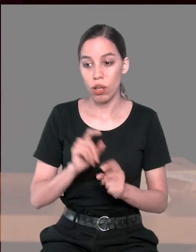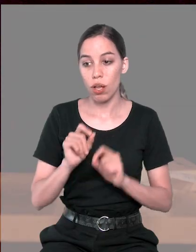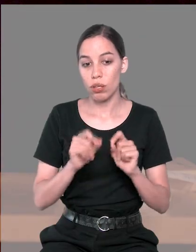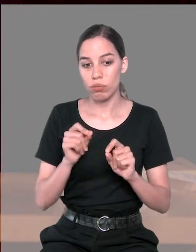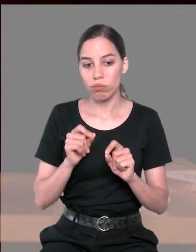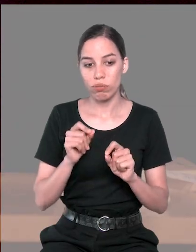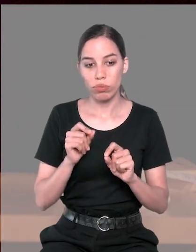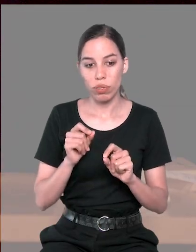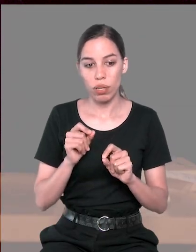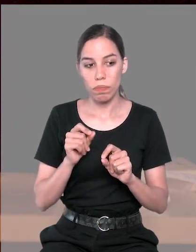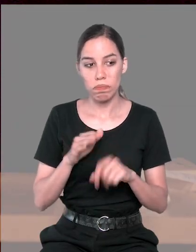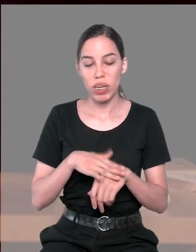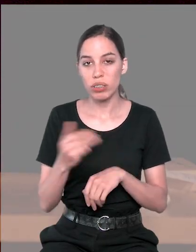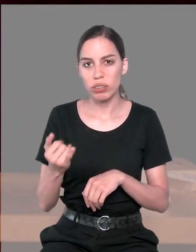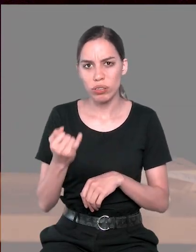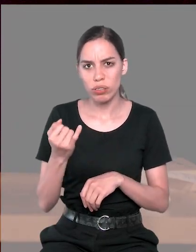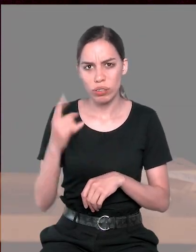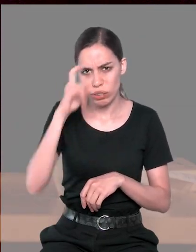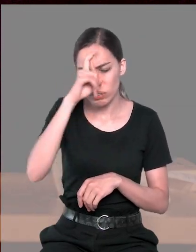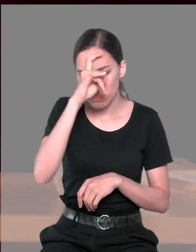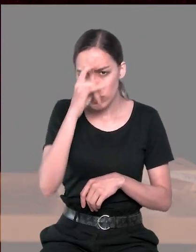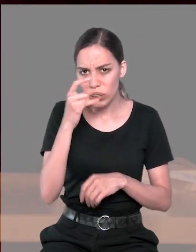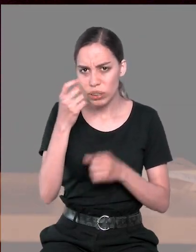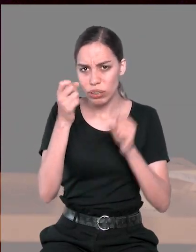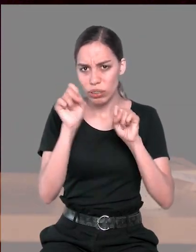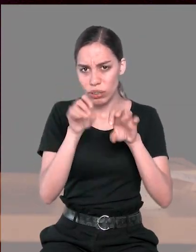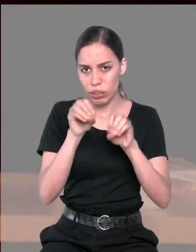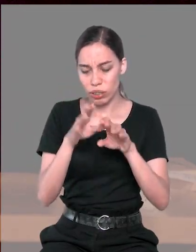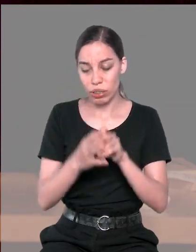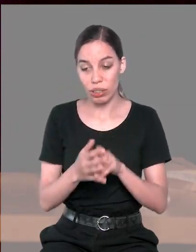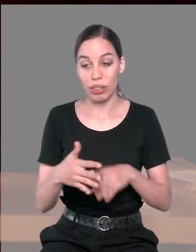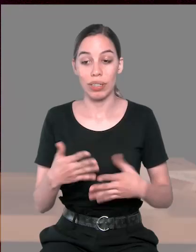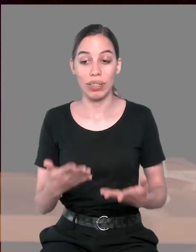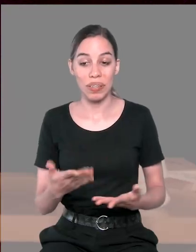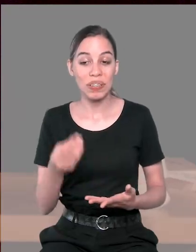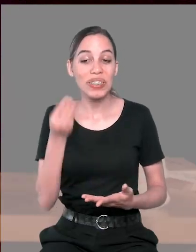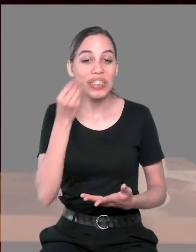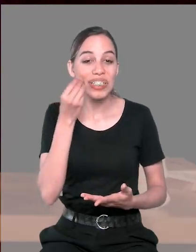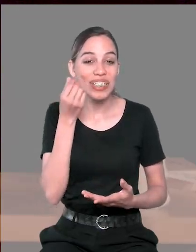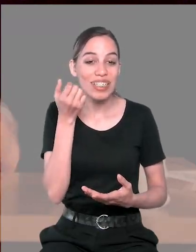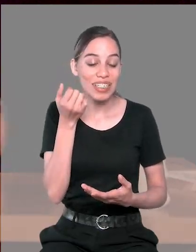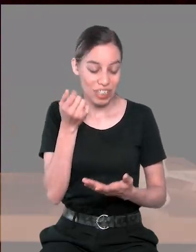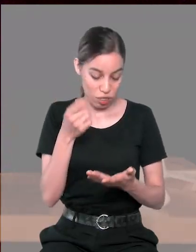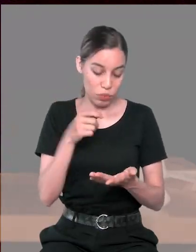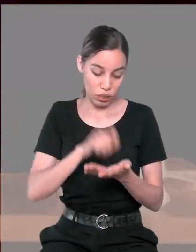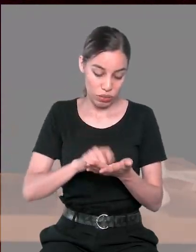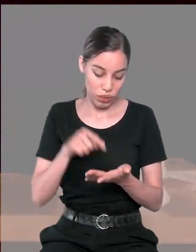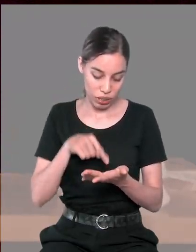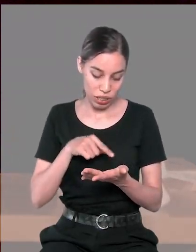o mais difícil de ensinar. Na verdade, eu até escrevi aqui,